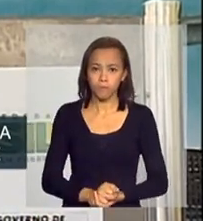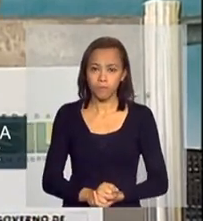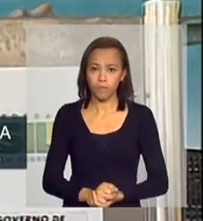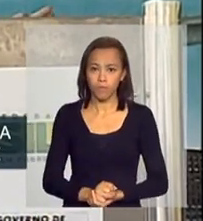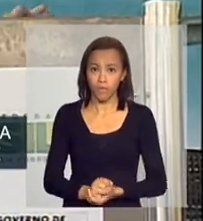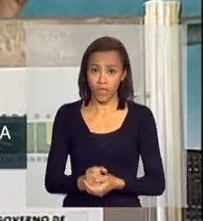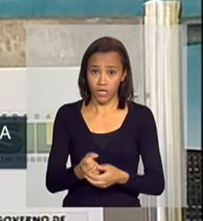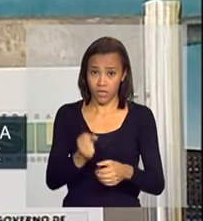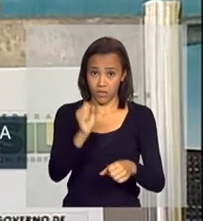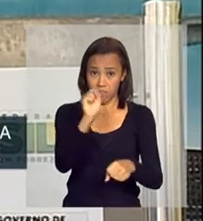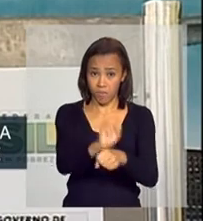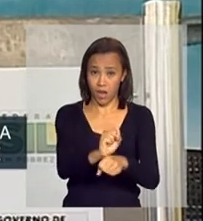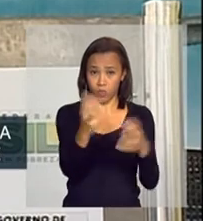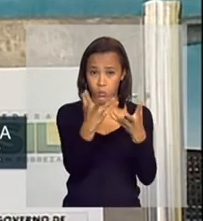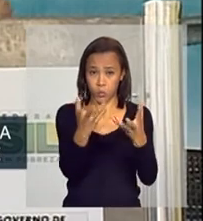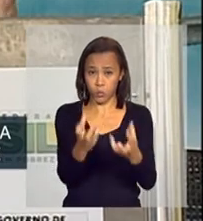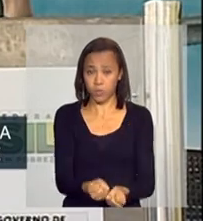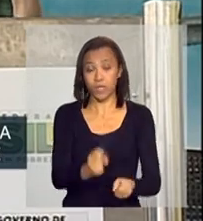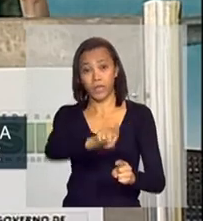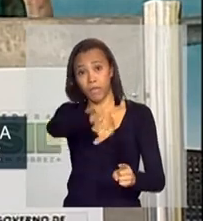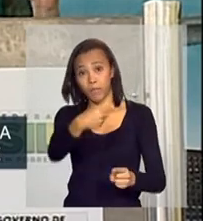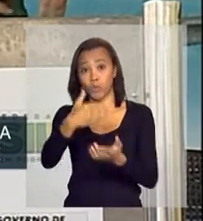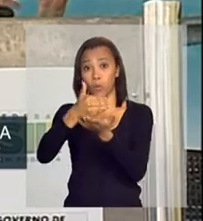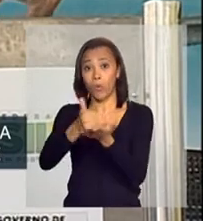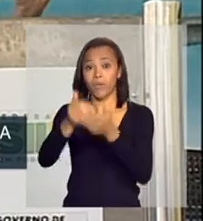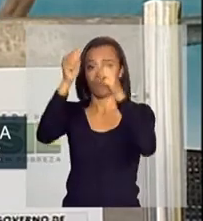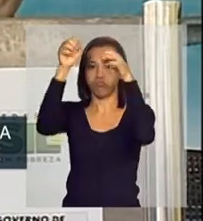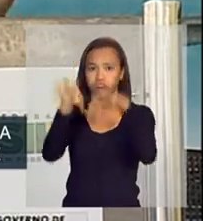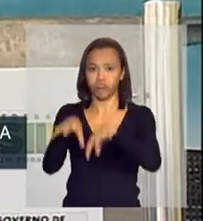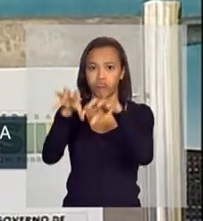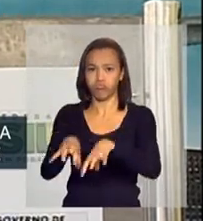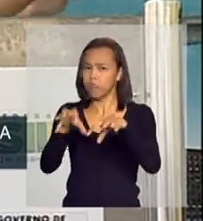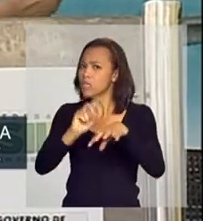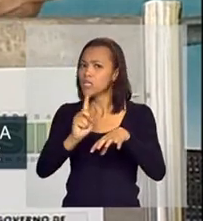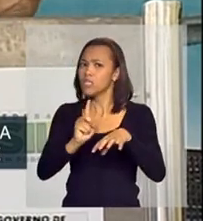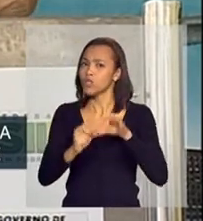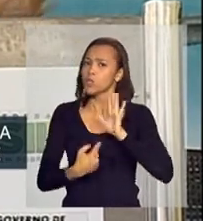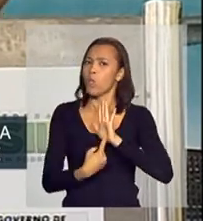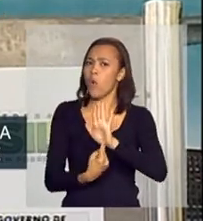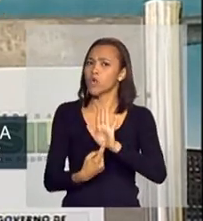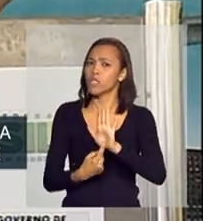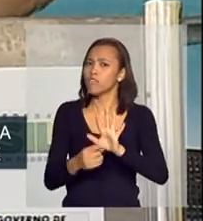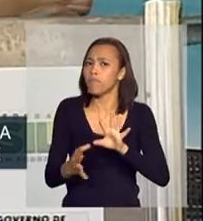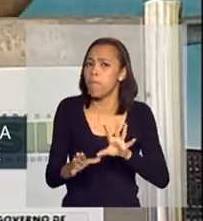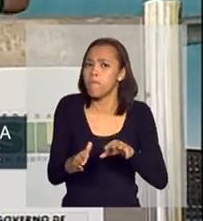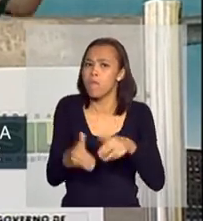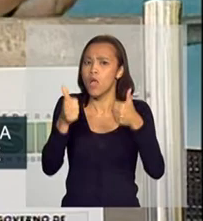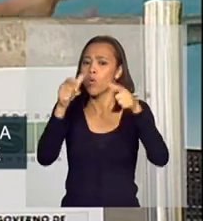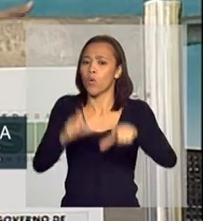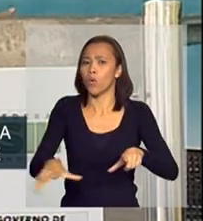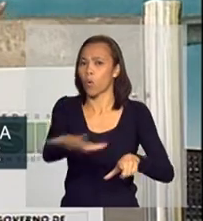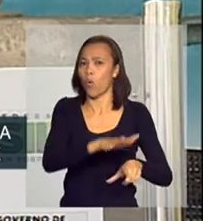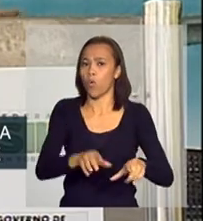para a seca e vem a chuva, não significa que o município melhora, como num